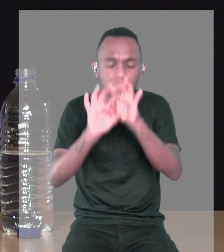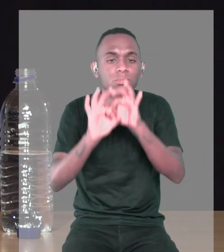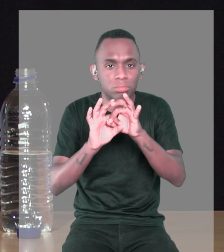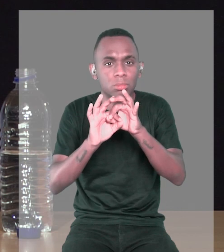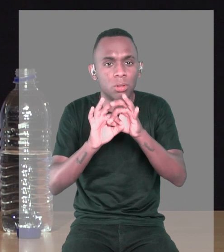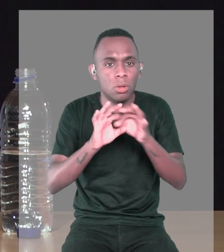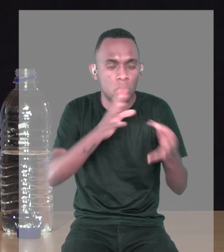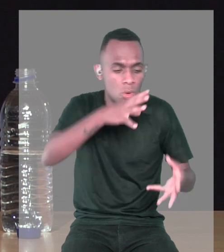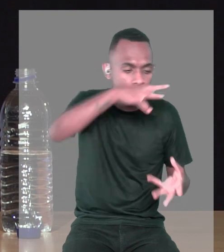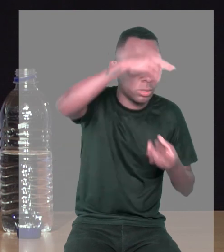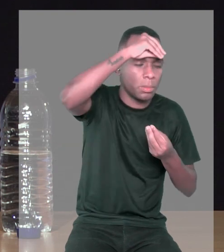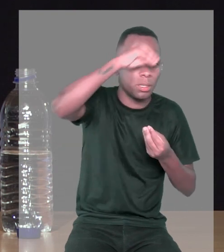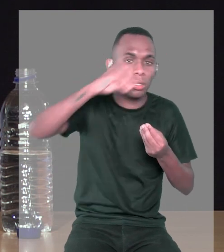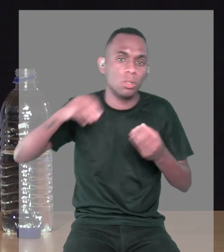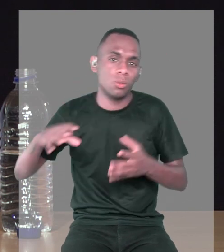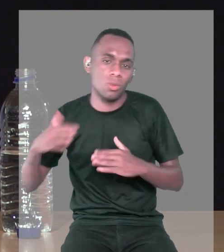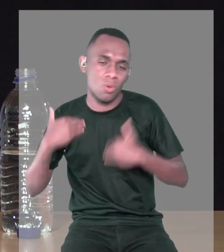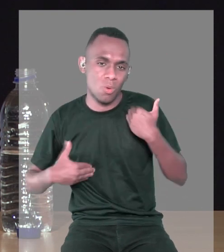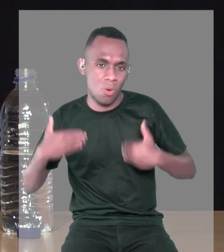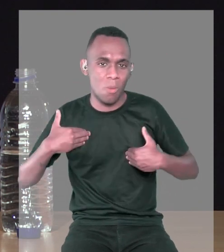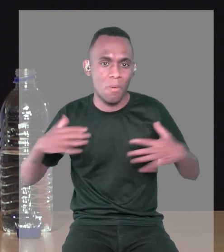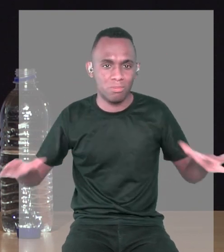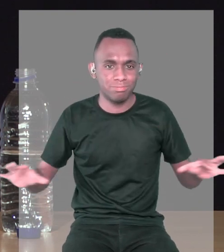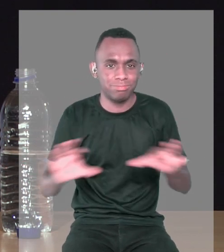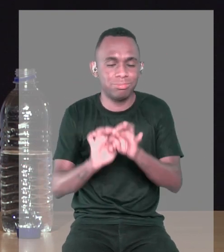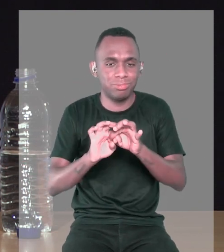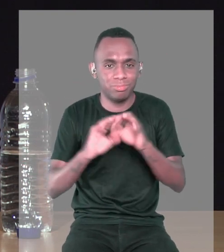objetividade, o espírito e o corpo.